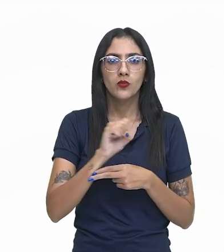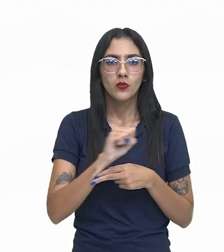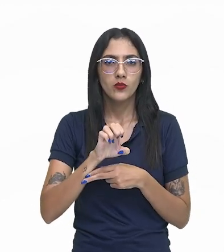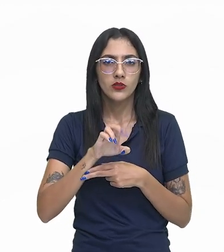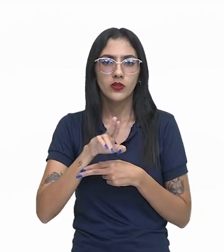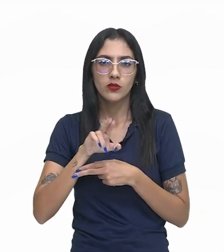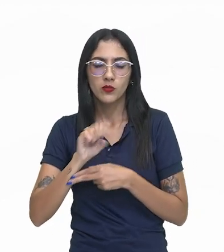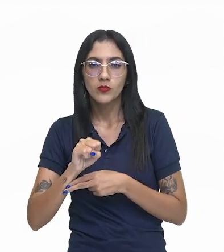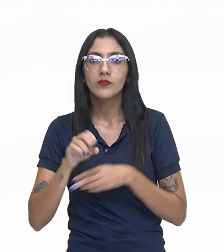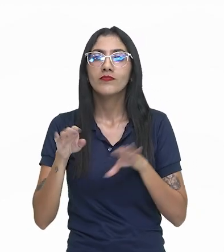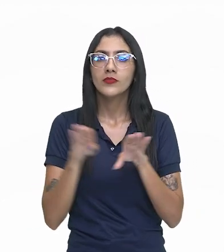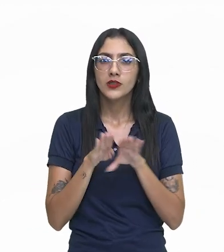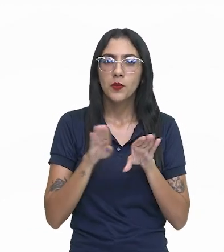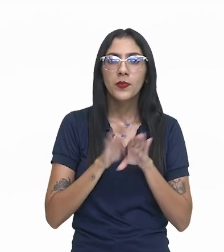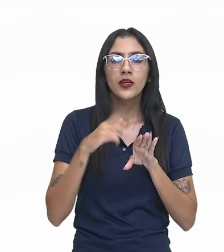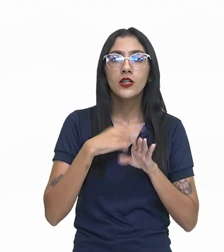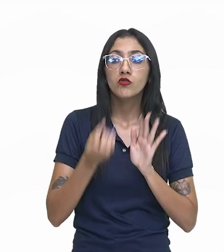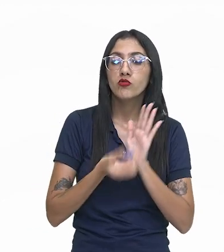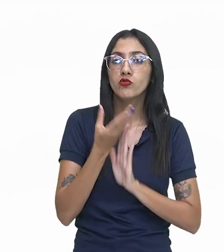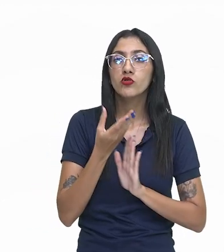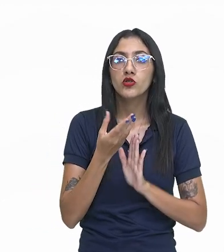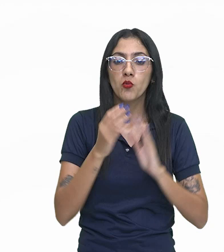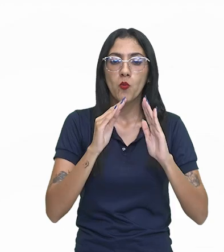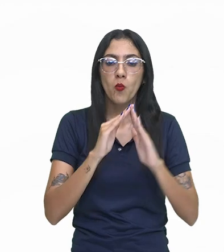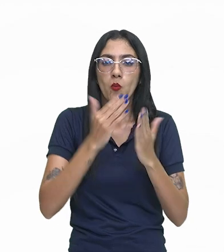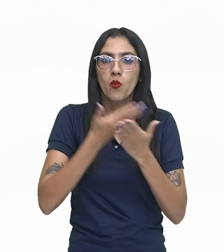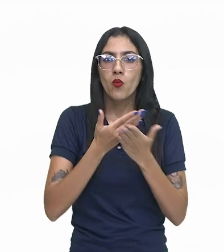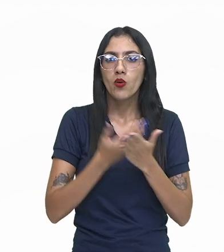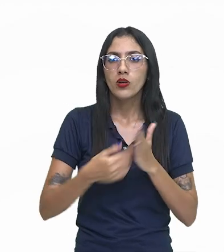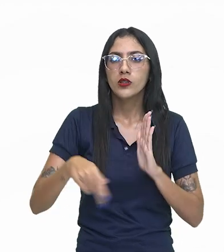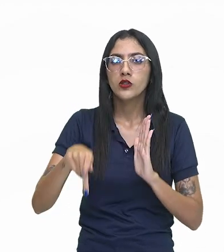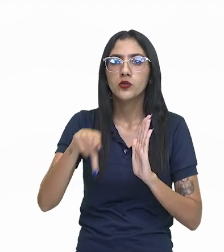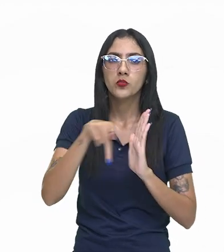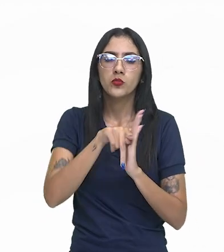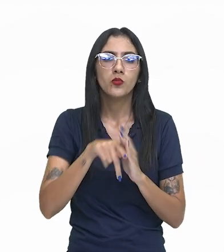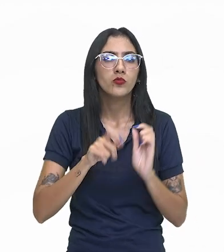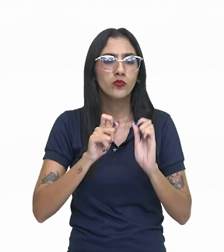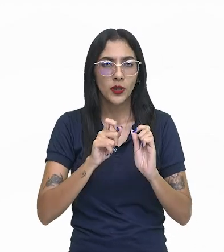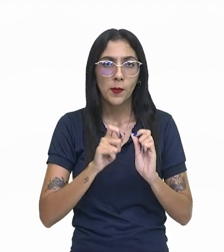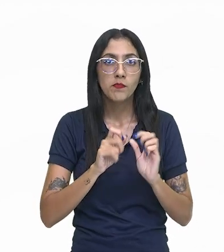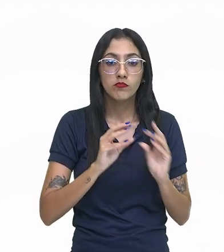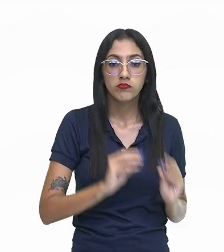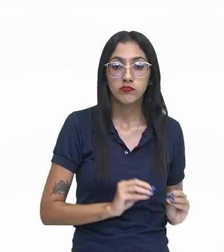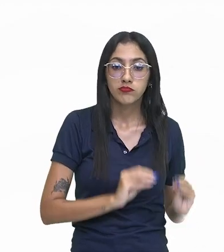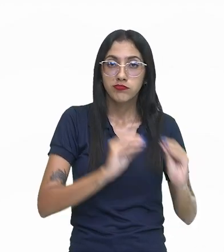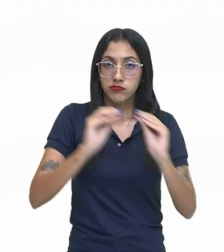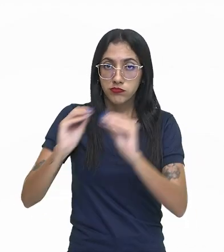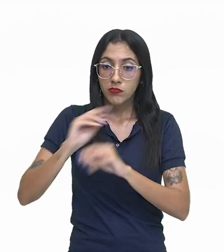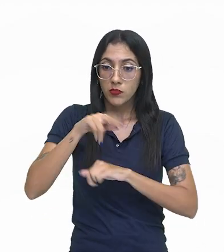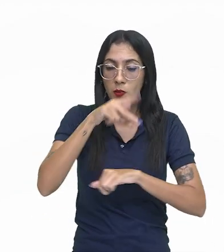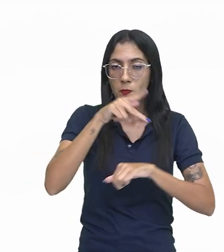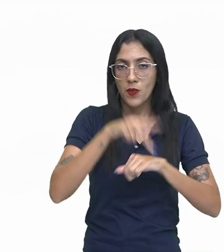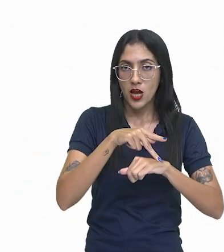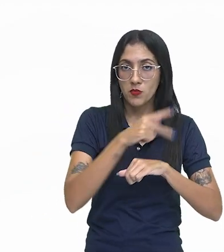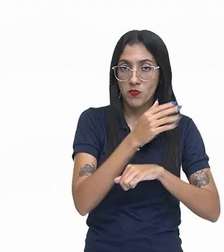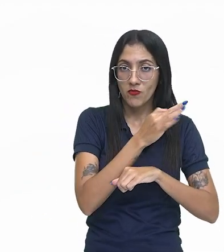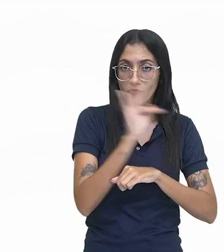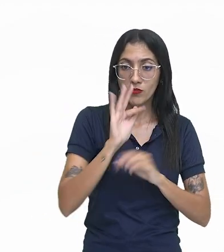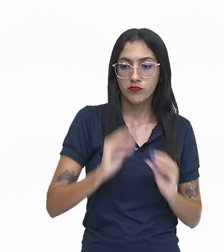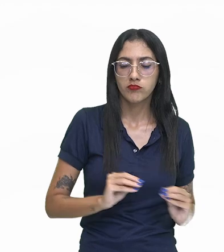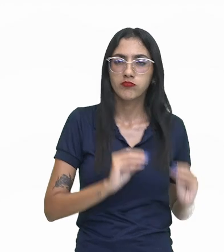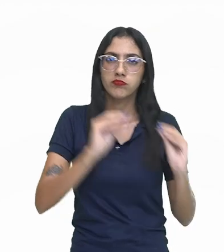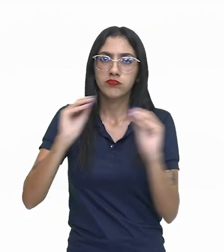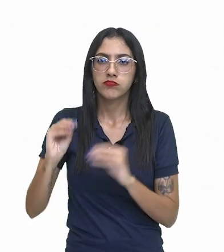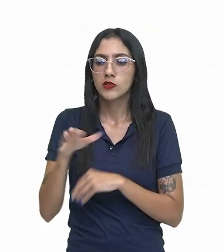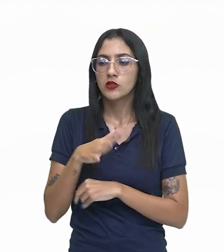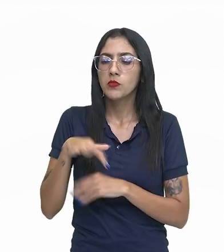artístico chamado Escola de Barbizon, no qual eles retiram-se de Paris e se estabelecem no povoado